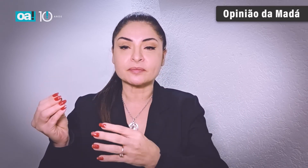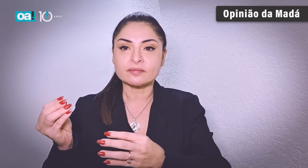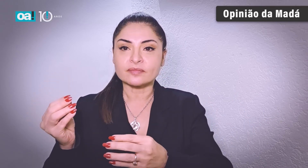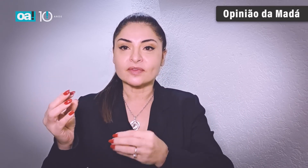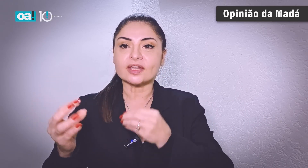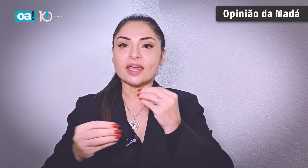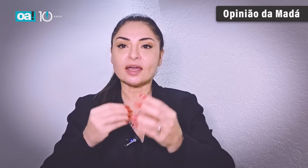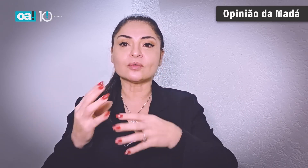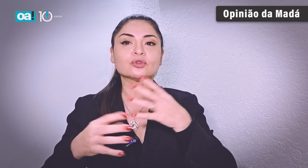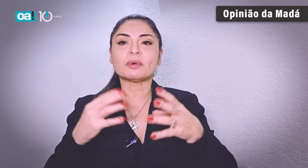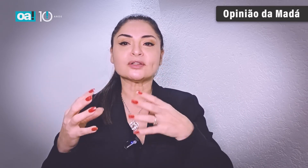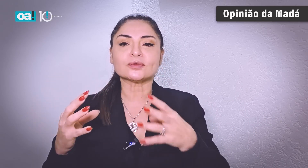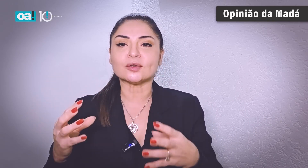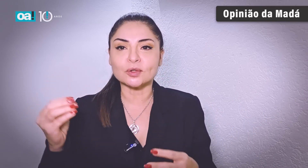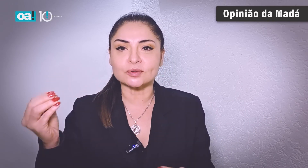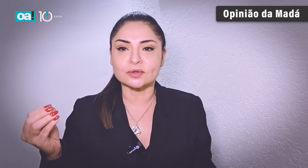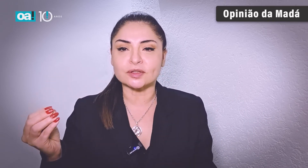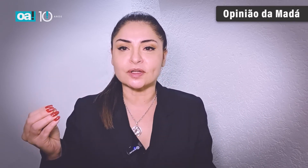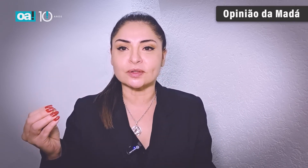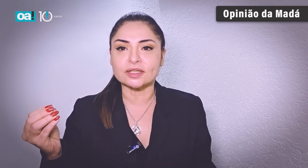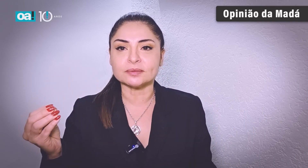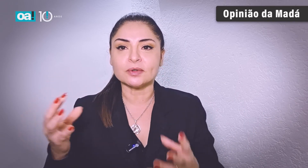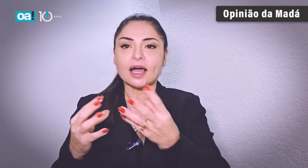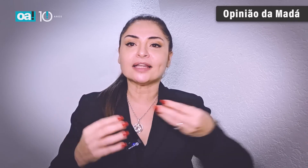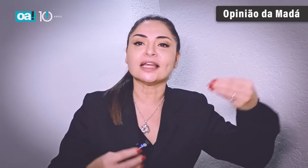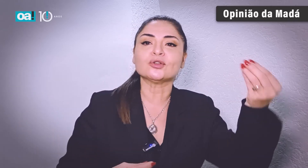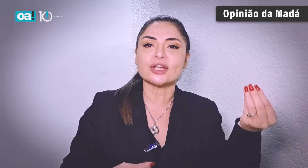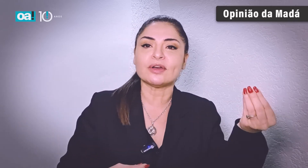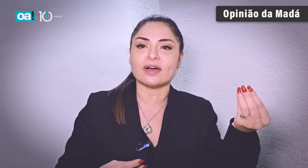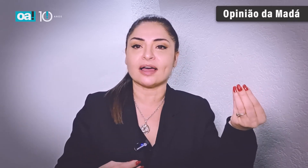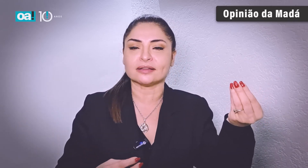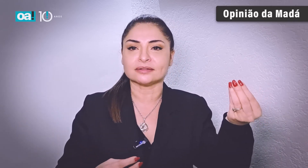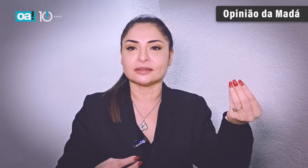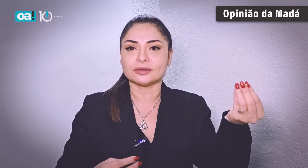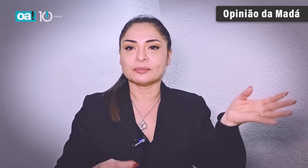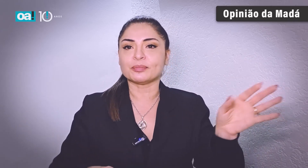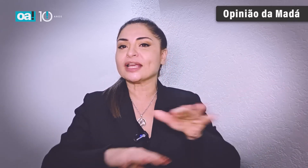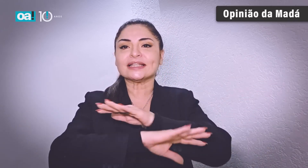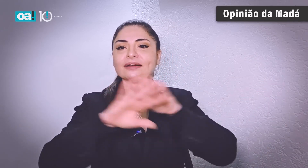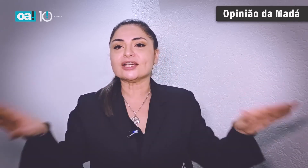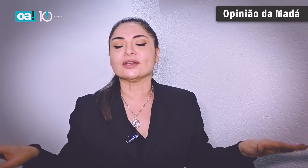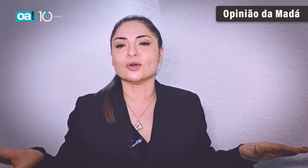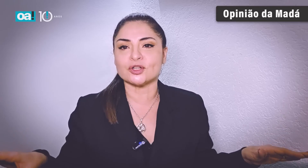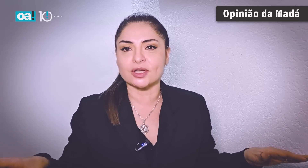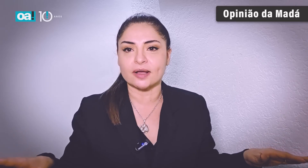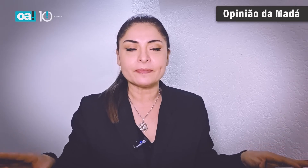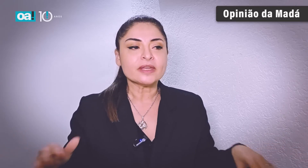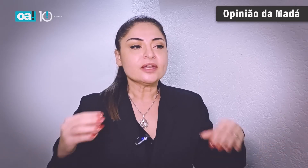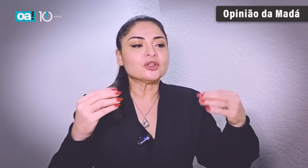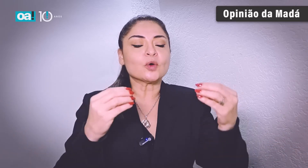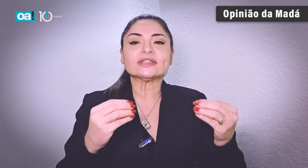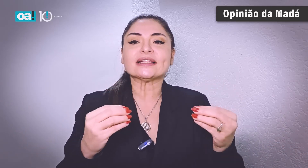Burke, que é um dos pais fundadores do conservadorismo, até do Che Guevara. Porque isso aí não é